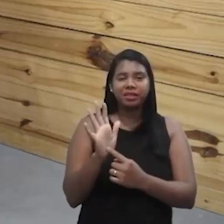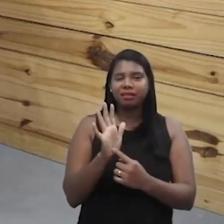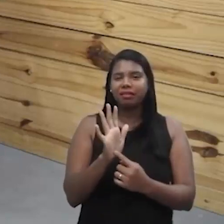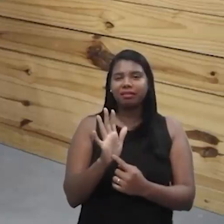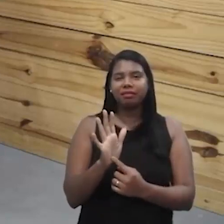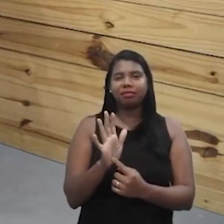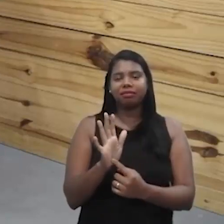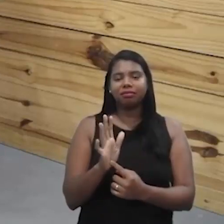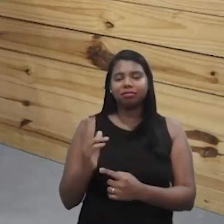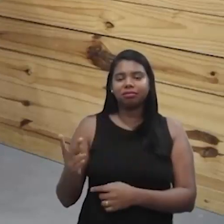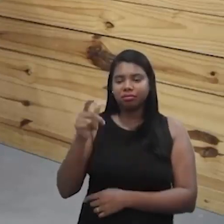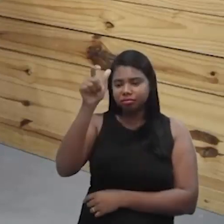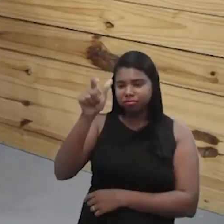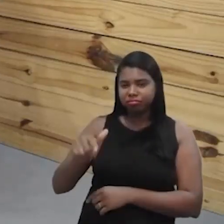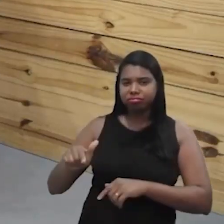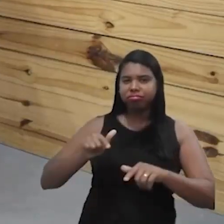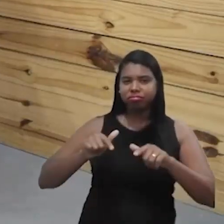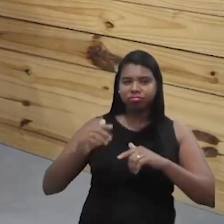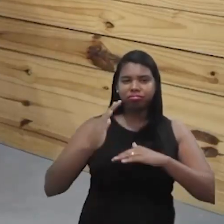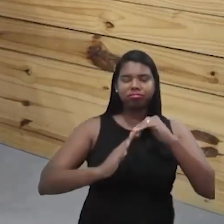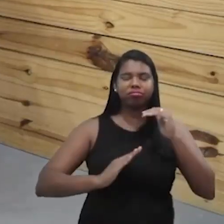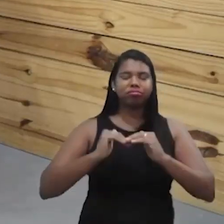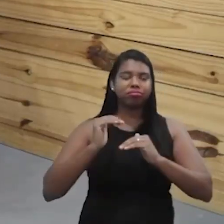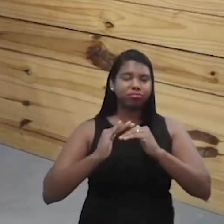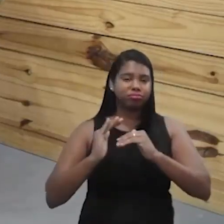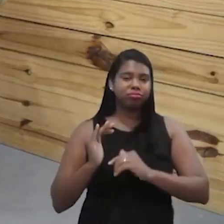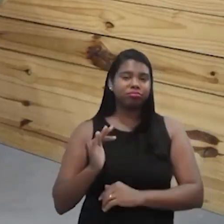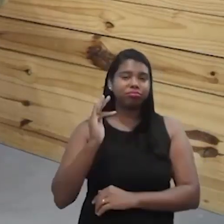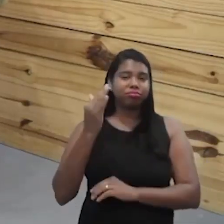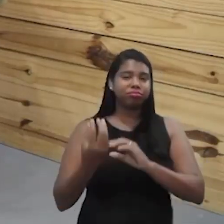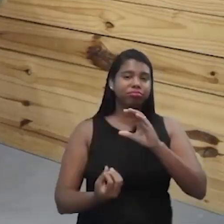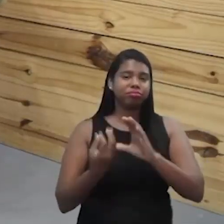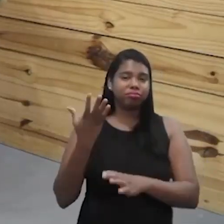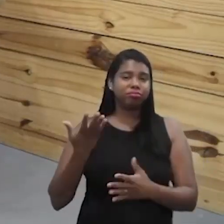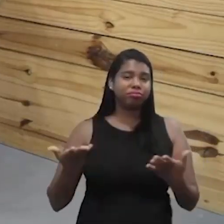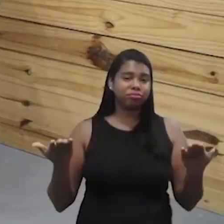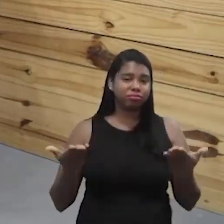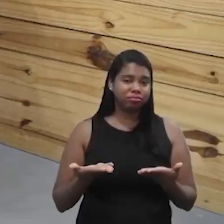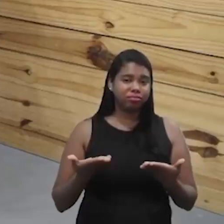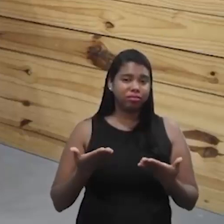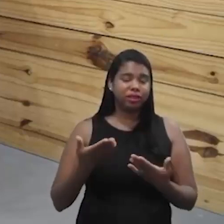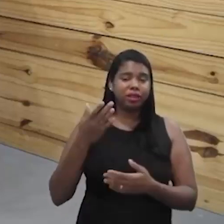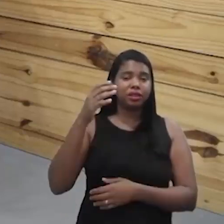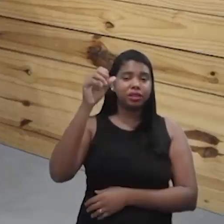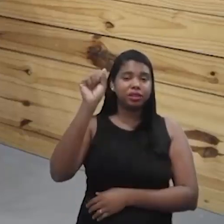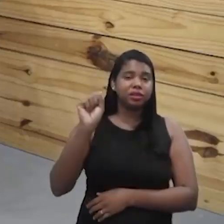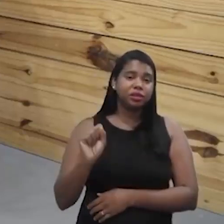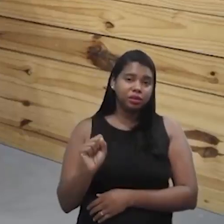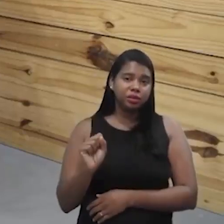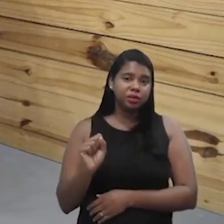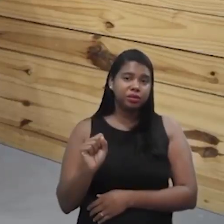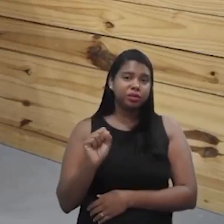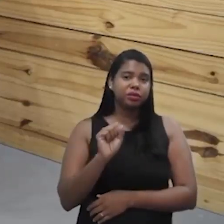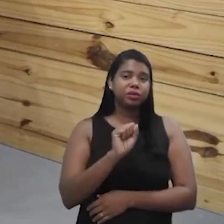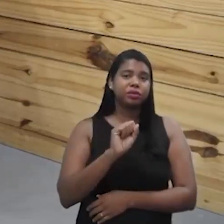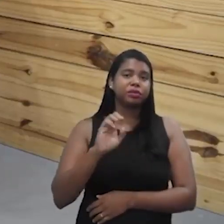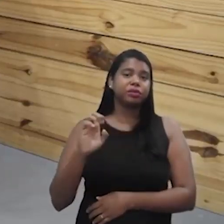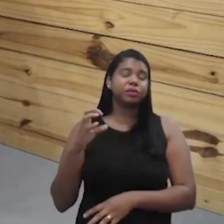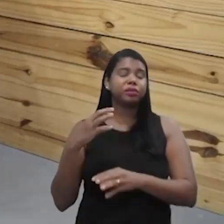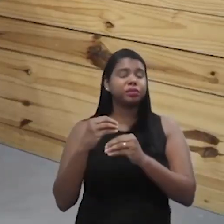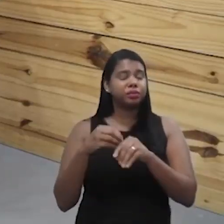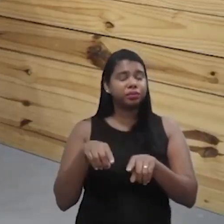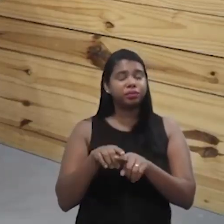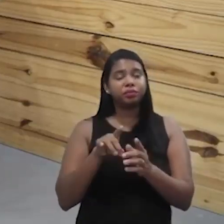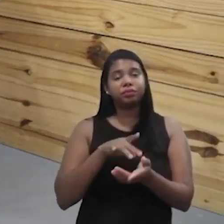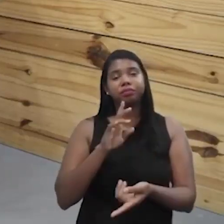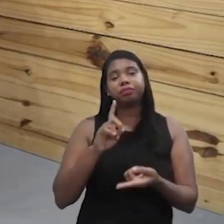dá o devido valor a determinadas profissões, diferentemente da região Sul e Sudeste, onde a remuneração é diferenciada,